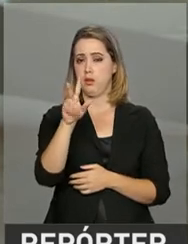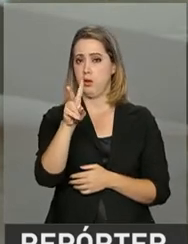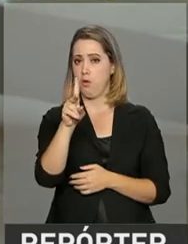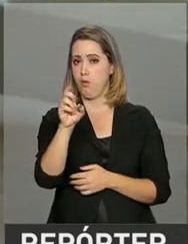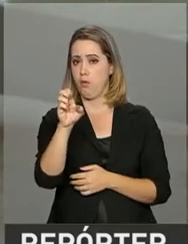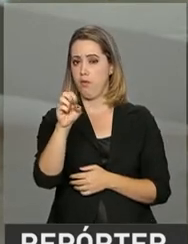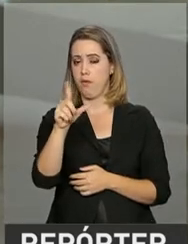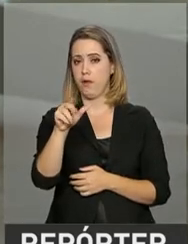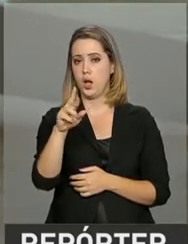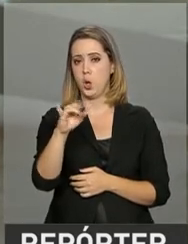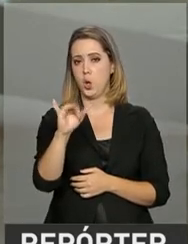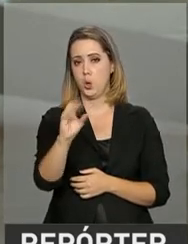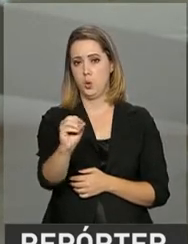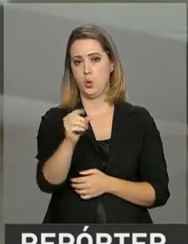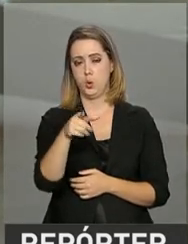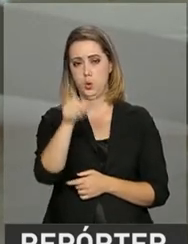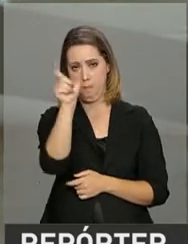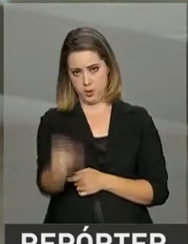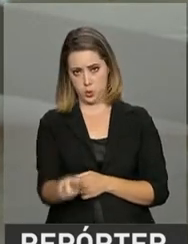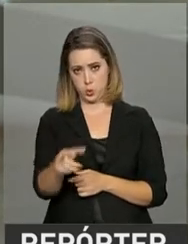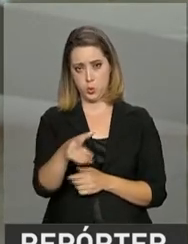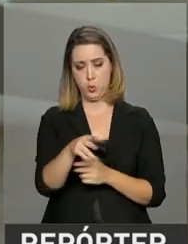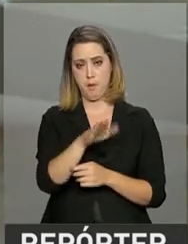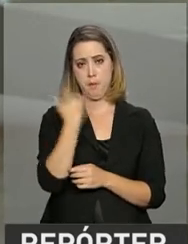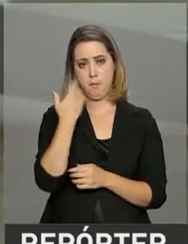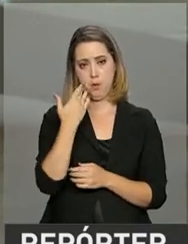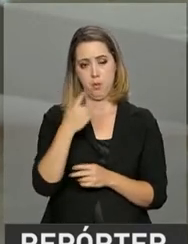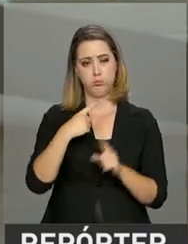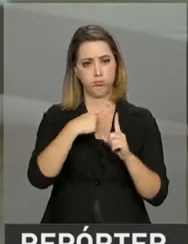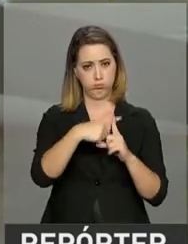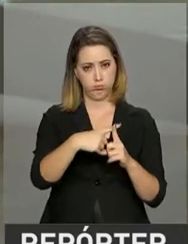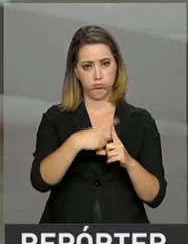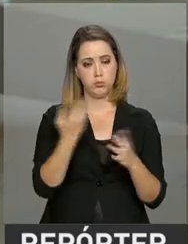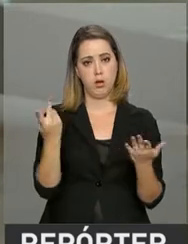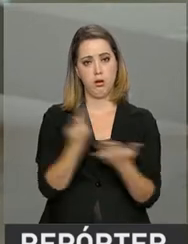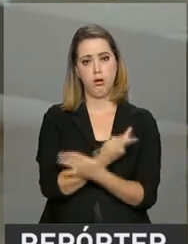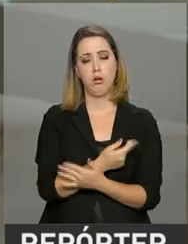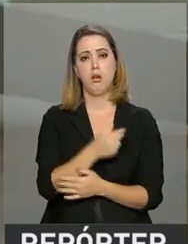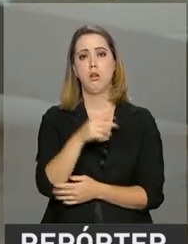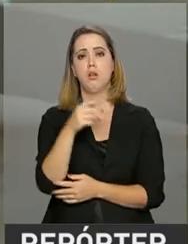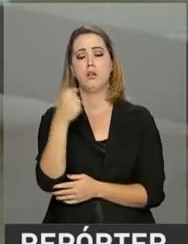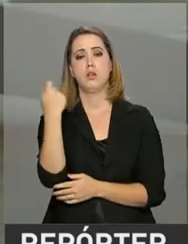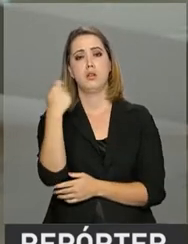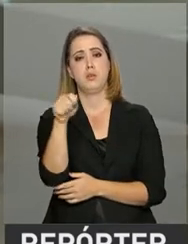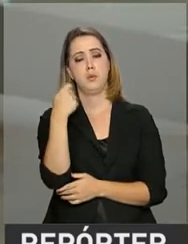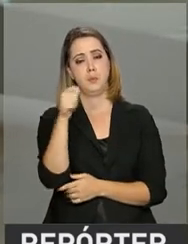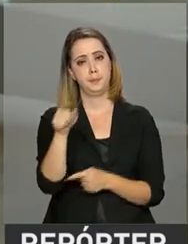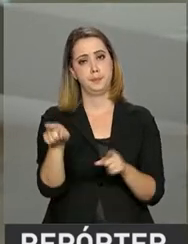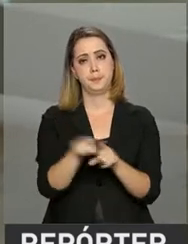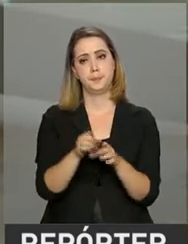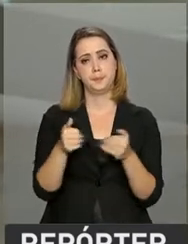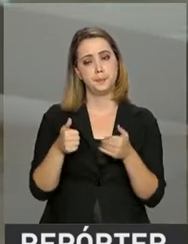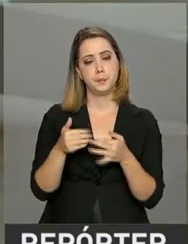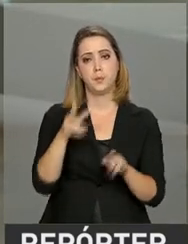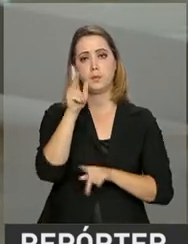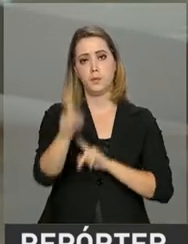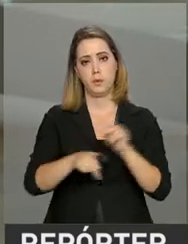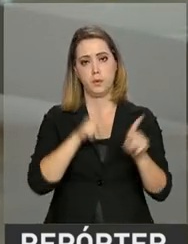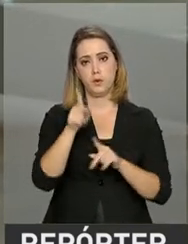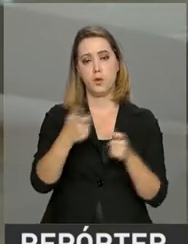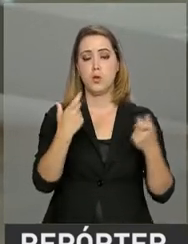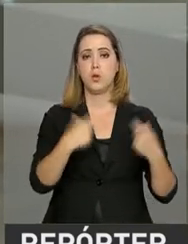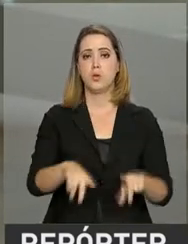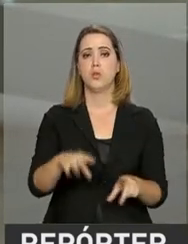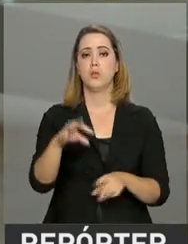vai ocorrer amanhã a partir das 11 horas em porto alegre ele vai ser aberto ao público eo local é o